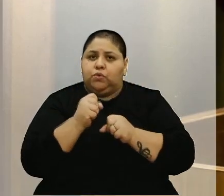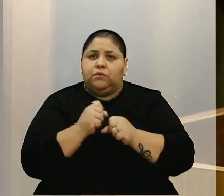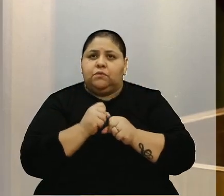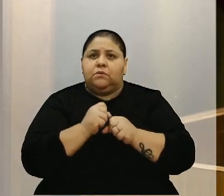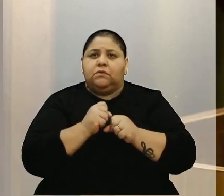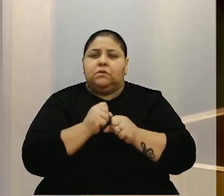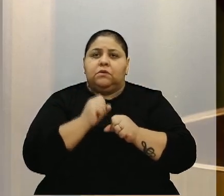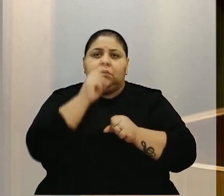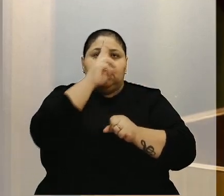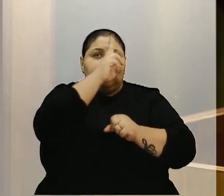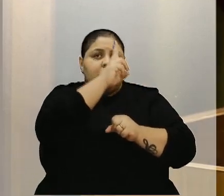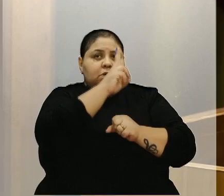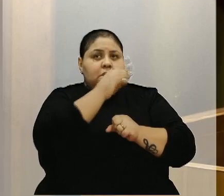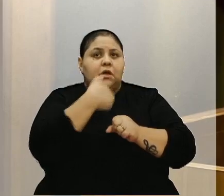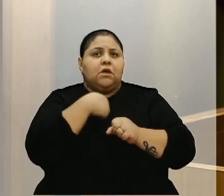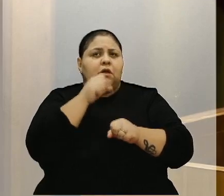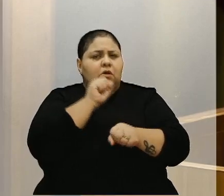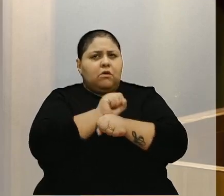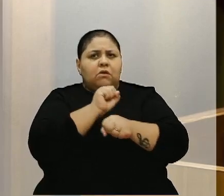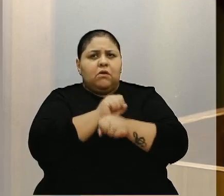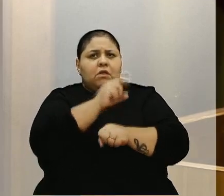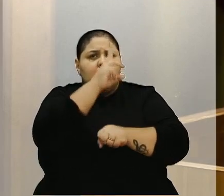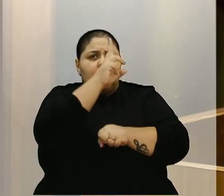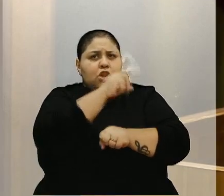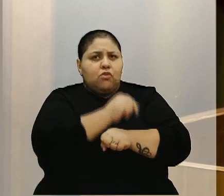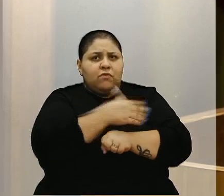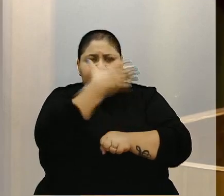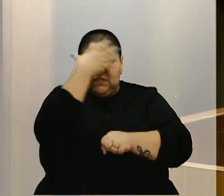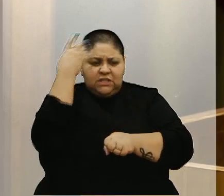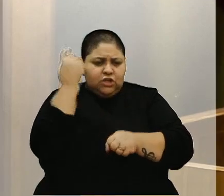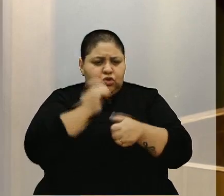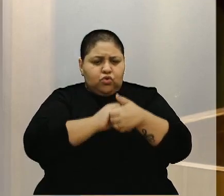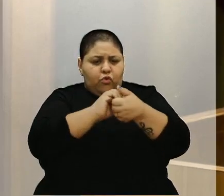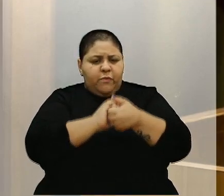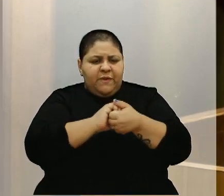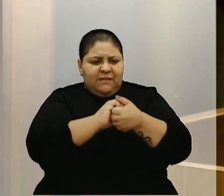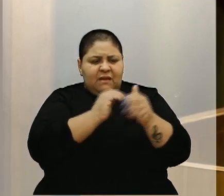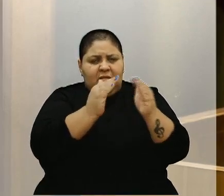Eu nunca deixei, espero que nunca tenha deixado de cumprimentar ninguém aqui dentro dessa casa.